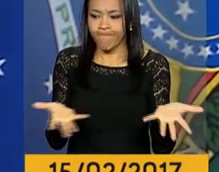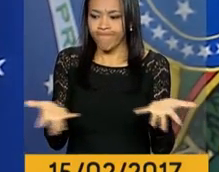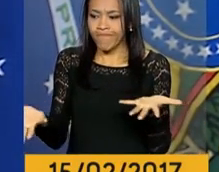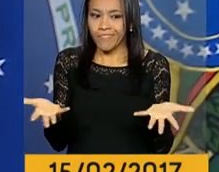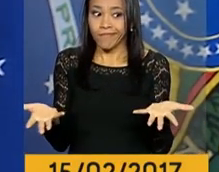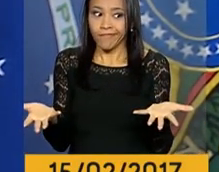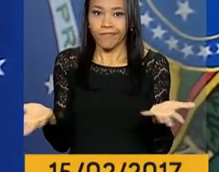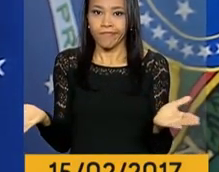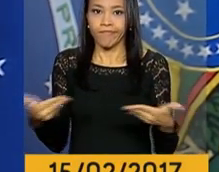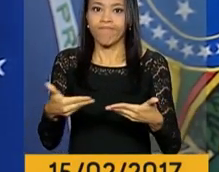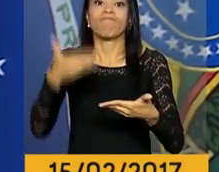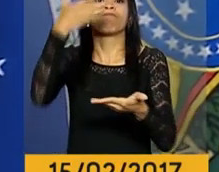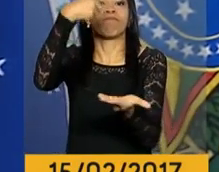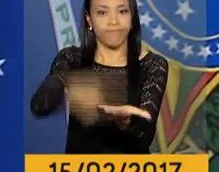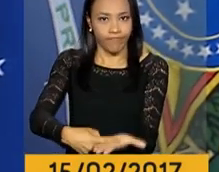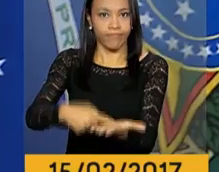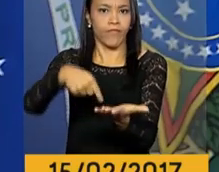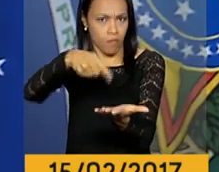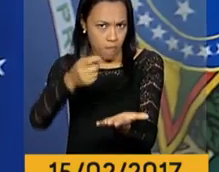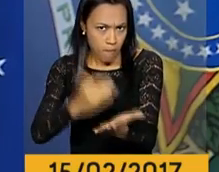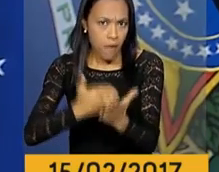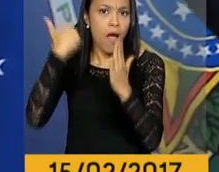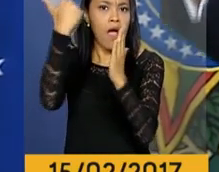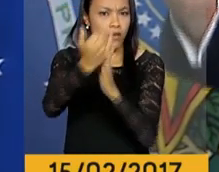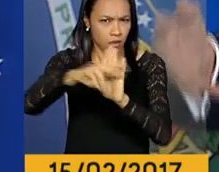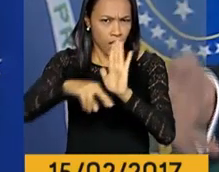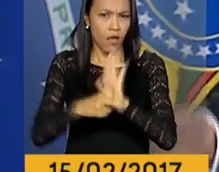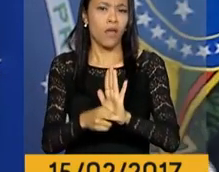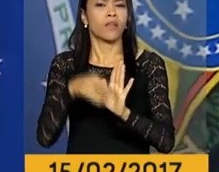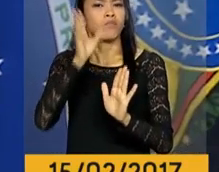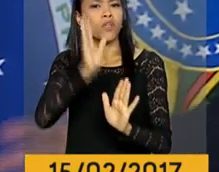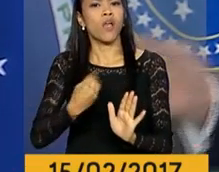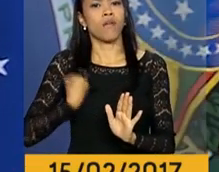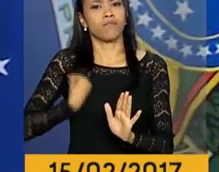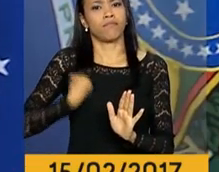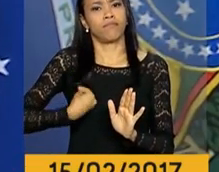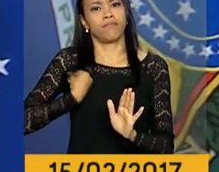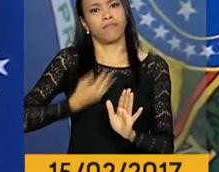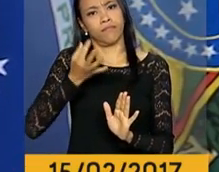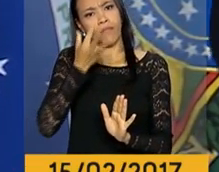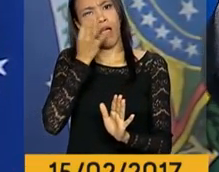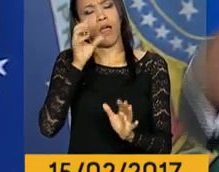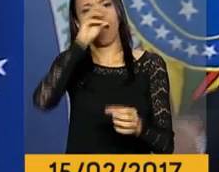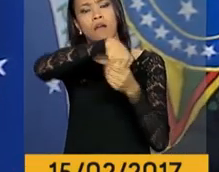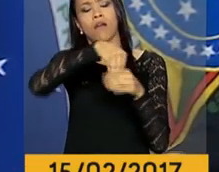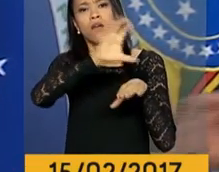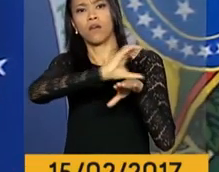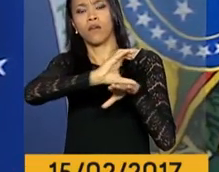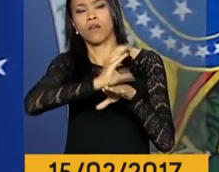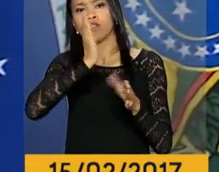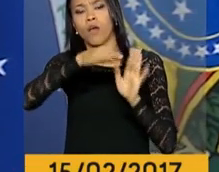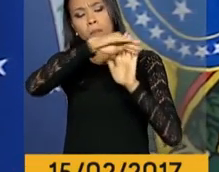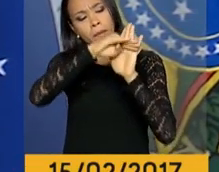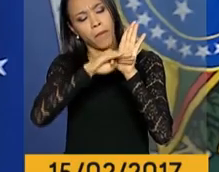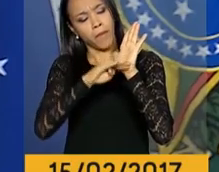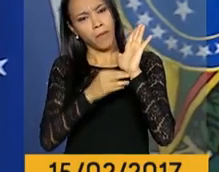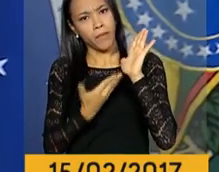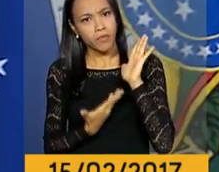pode-se estabelecer outras regras além daquelas previstas explicitamente, eh, quase que exaustivamente